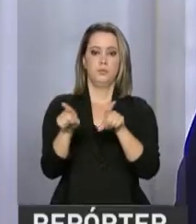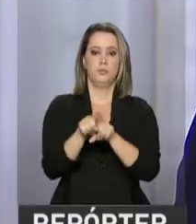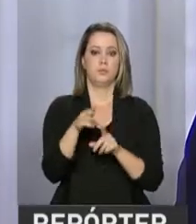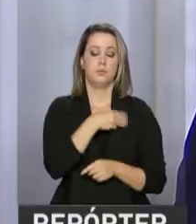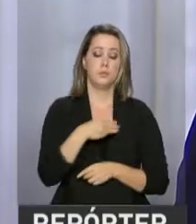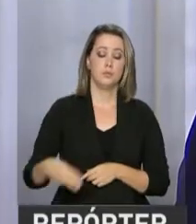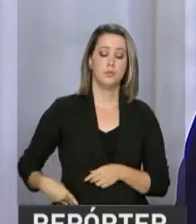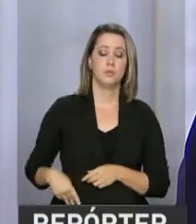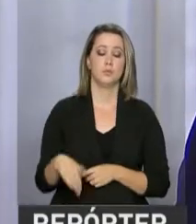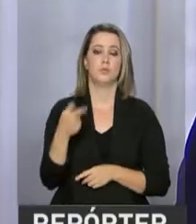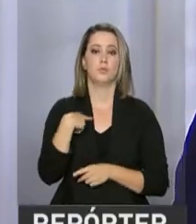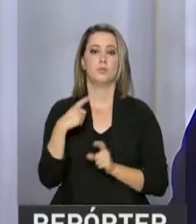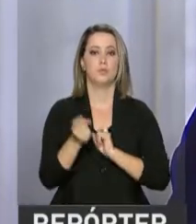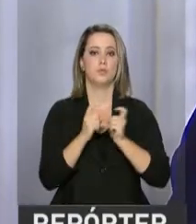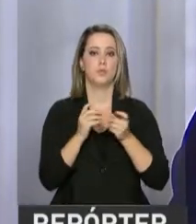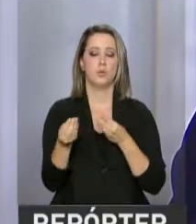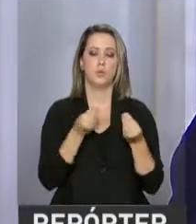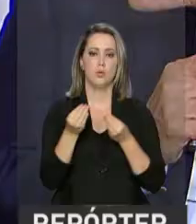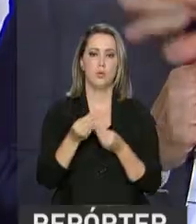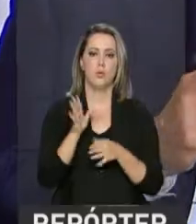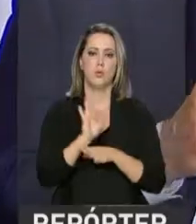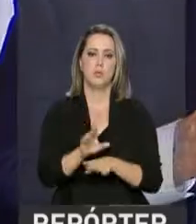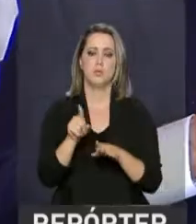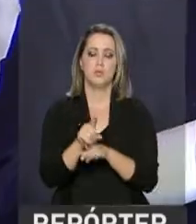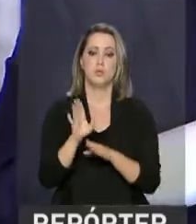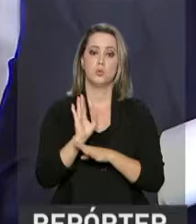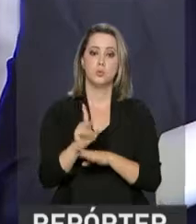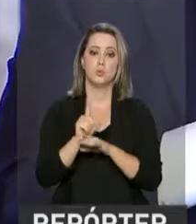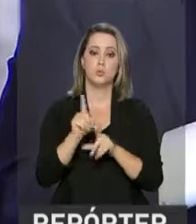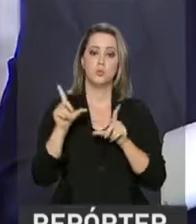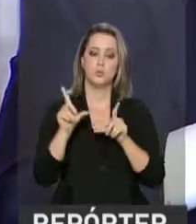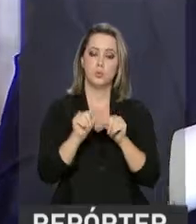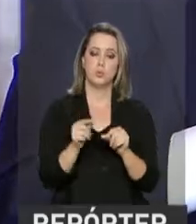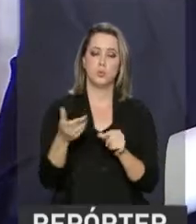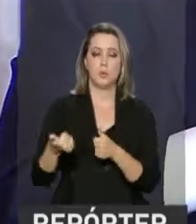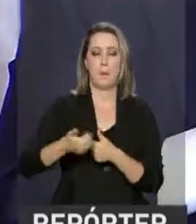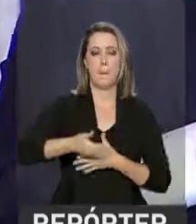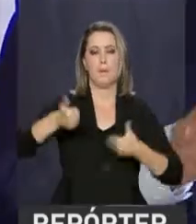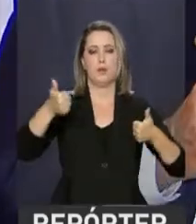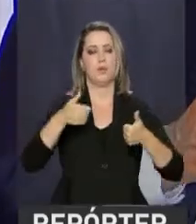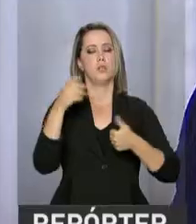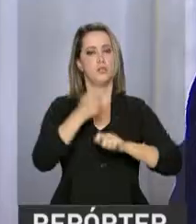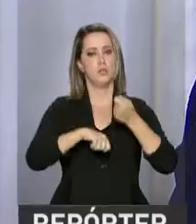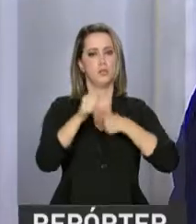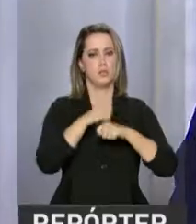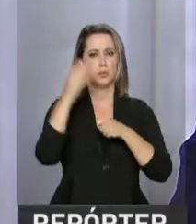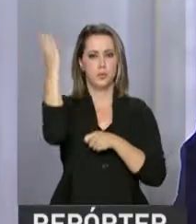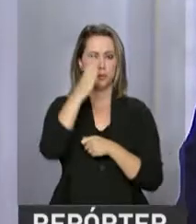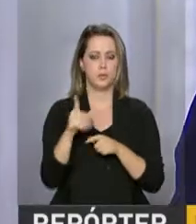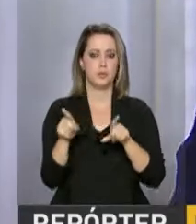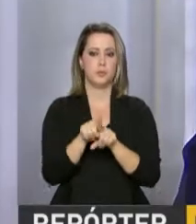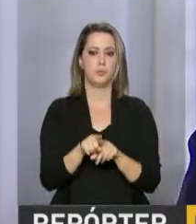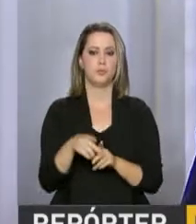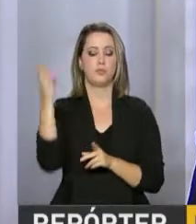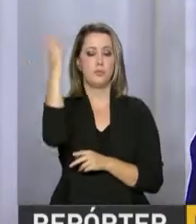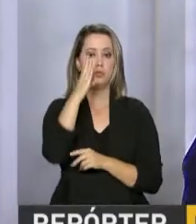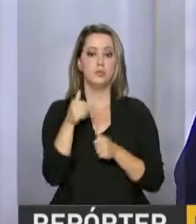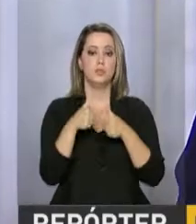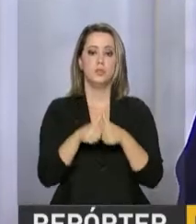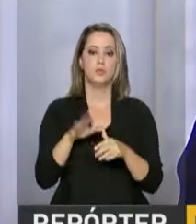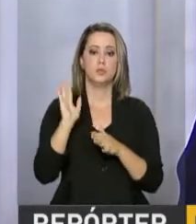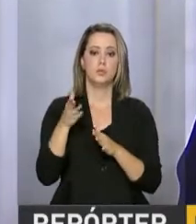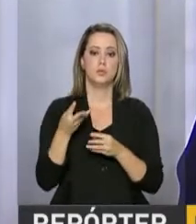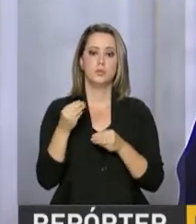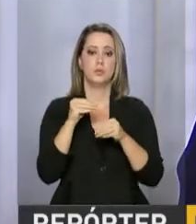destacou como esse auxílio vai ajudar na recuperação da economia brasileira o brasil está entrando